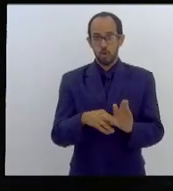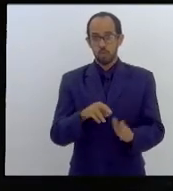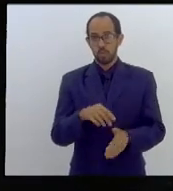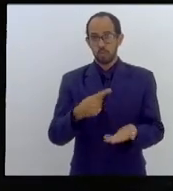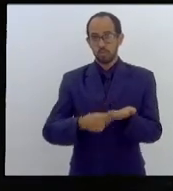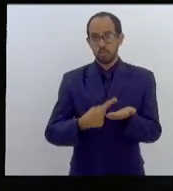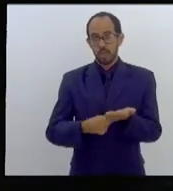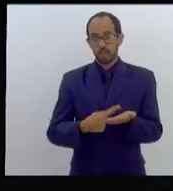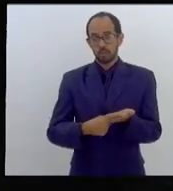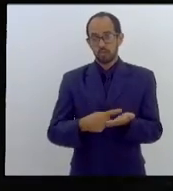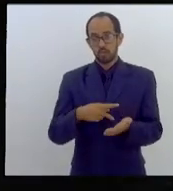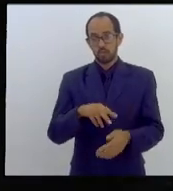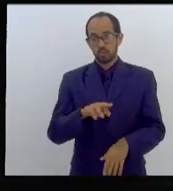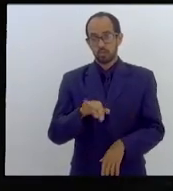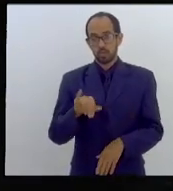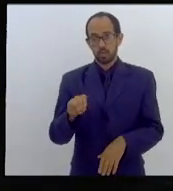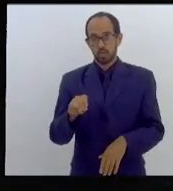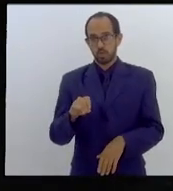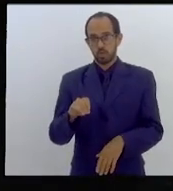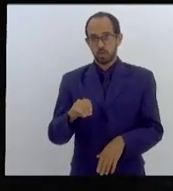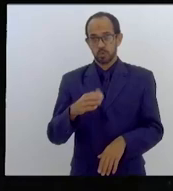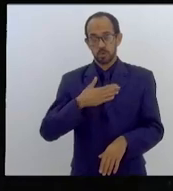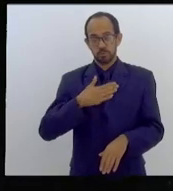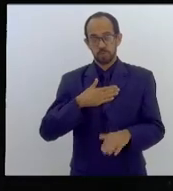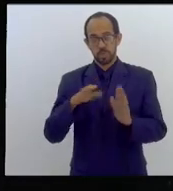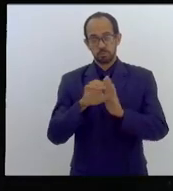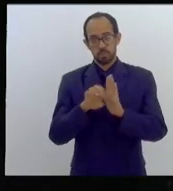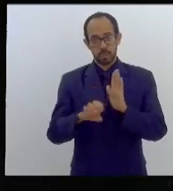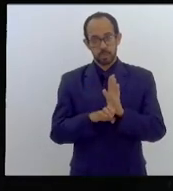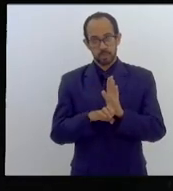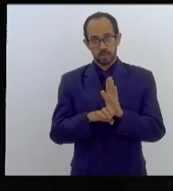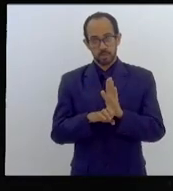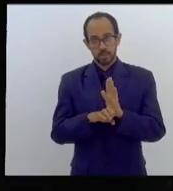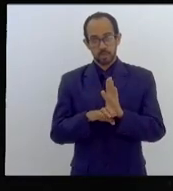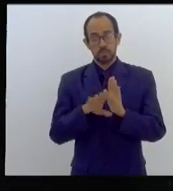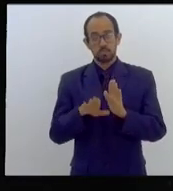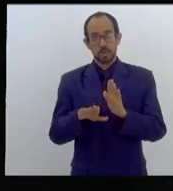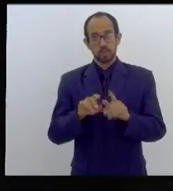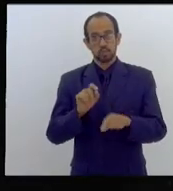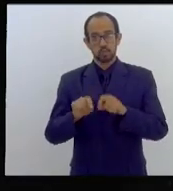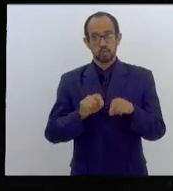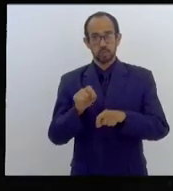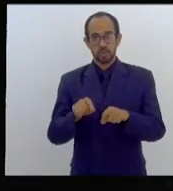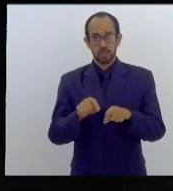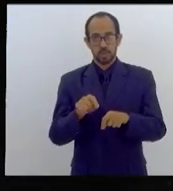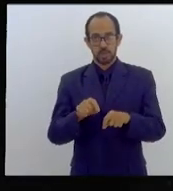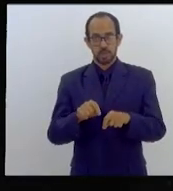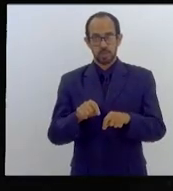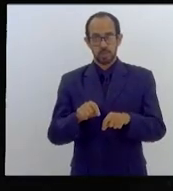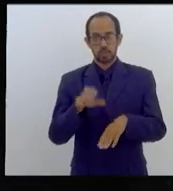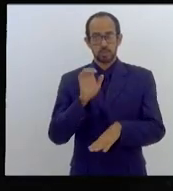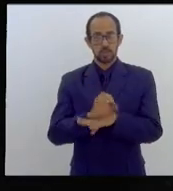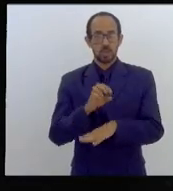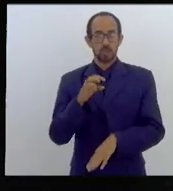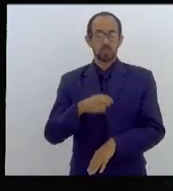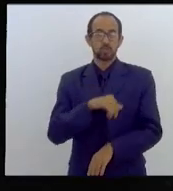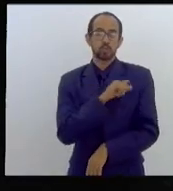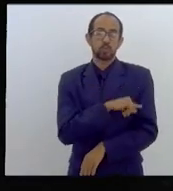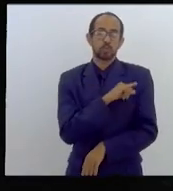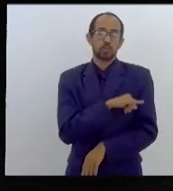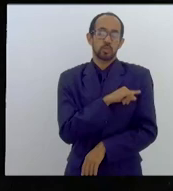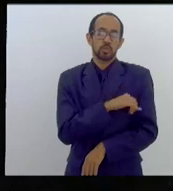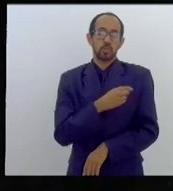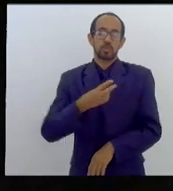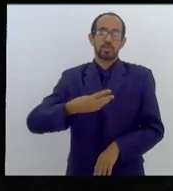de uma emenda de minha autoria. E quando a gente vai ver, embora o Estado do Rio de Janeiro seja o terceiro em morte